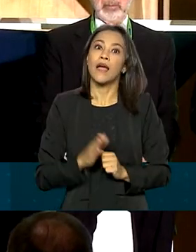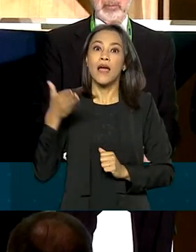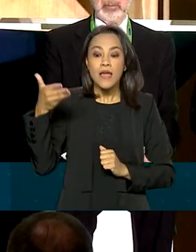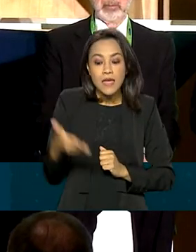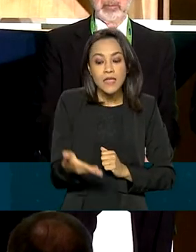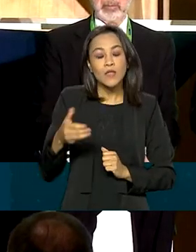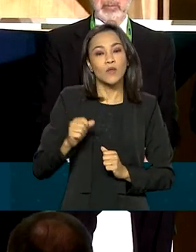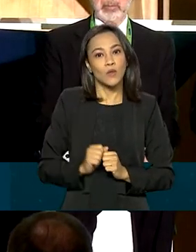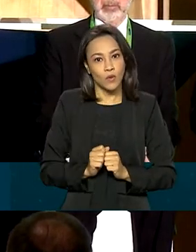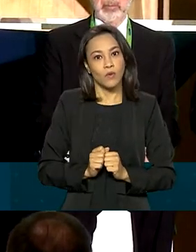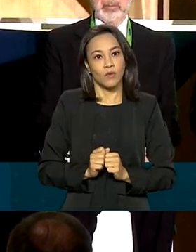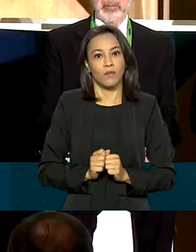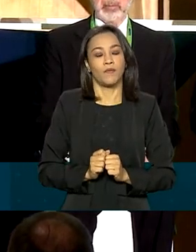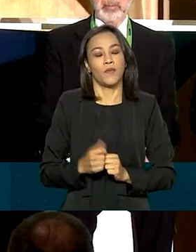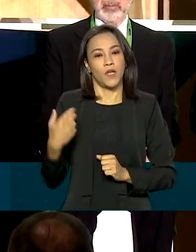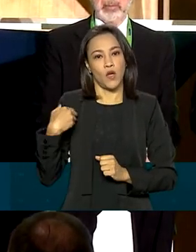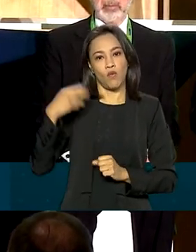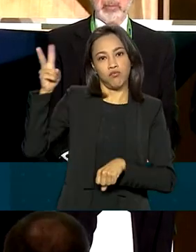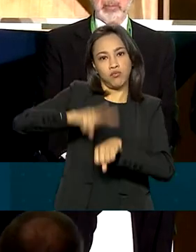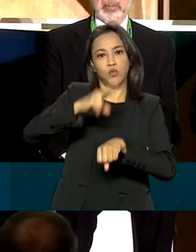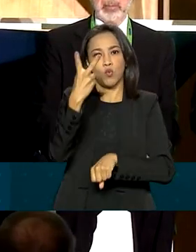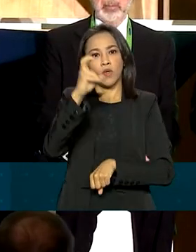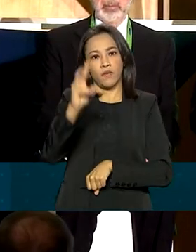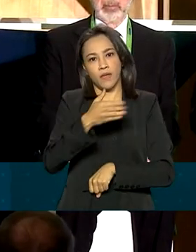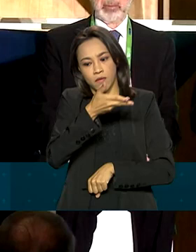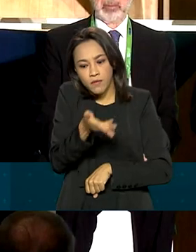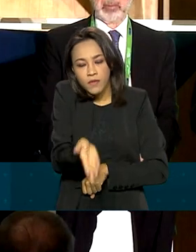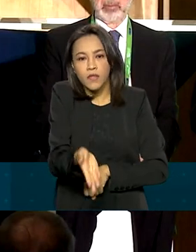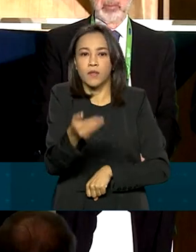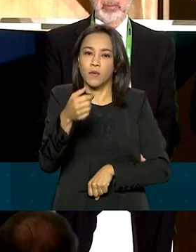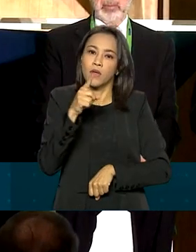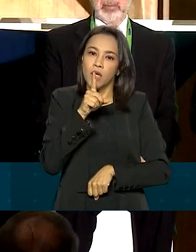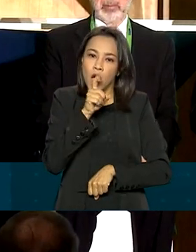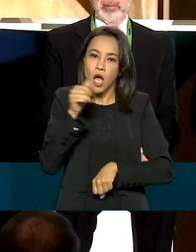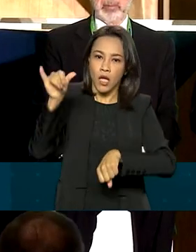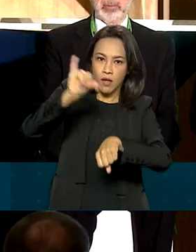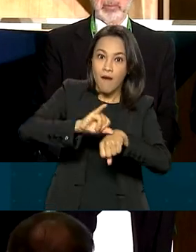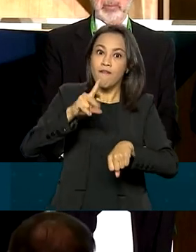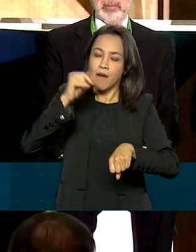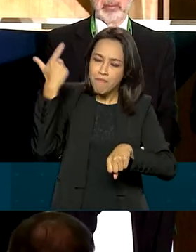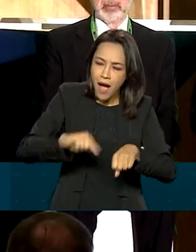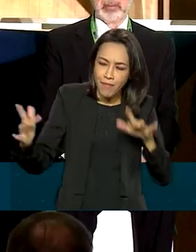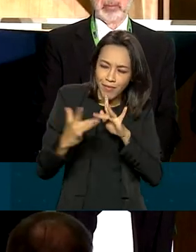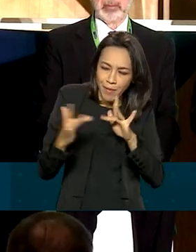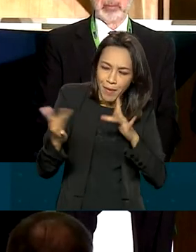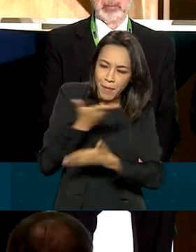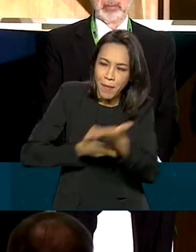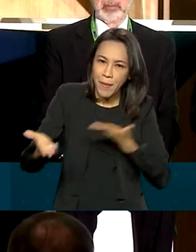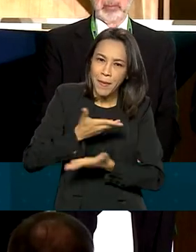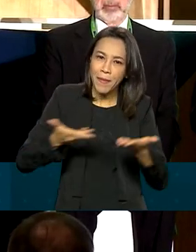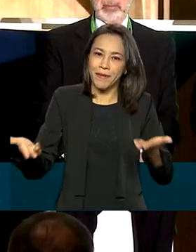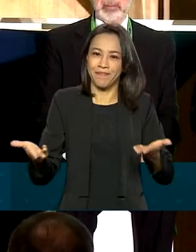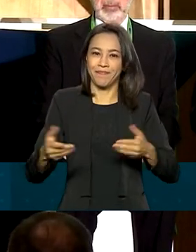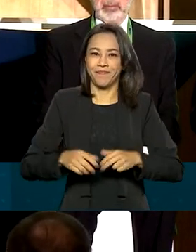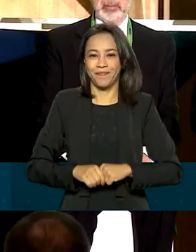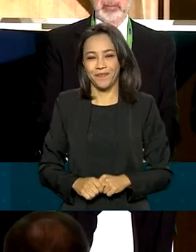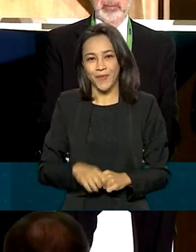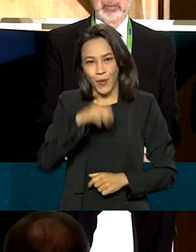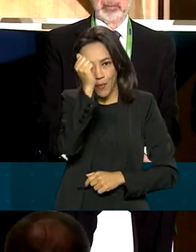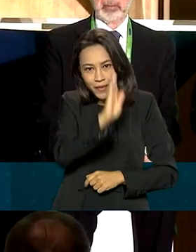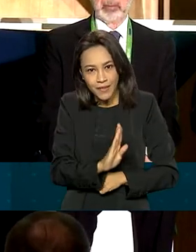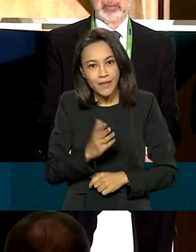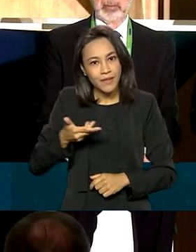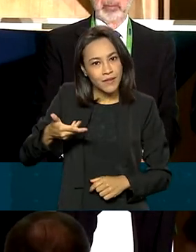passagem física por aqui vai estreitar mais ainda os nossos laços. O